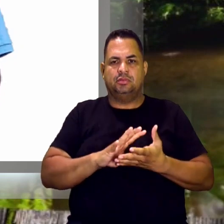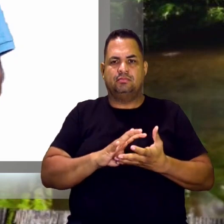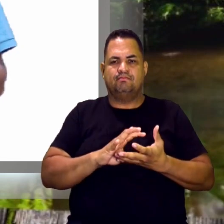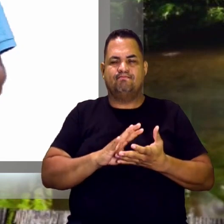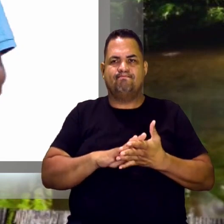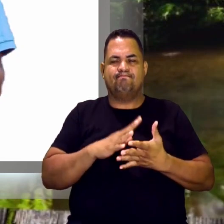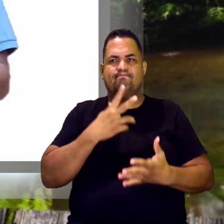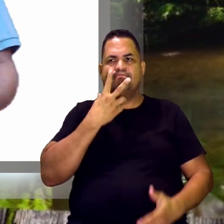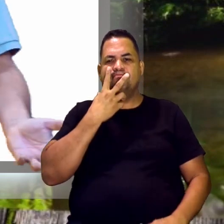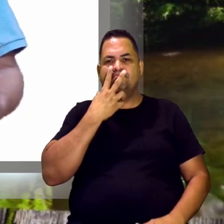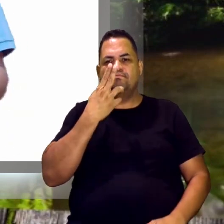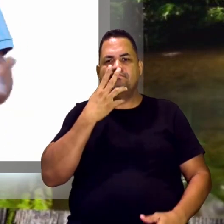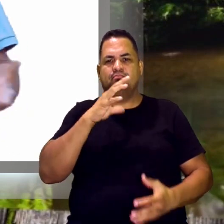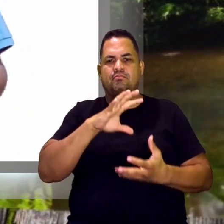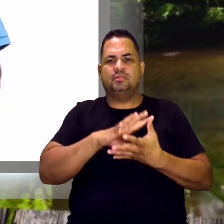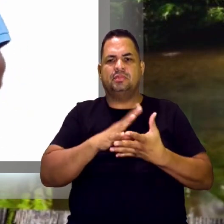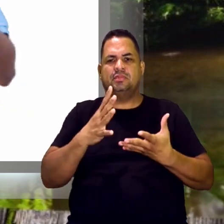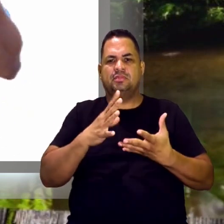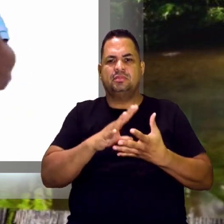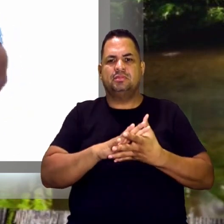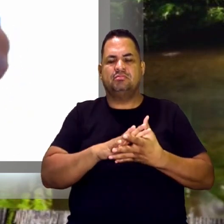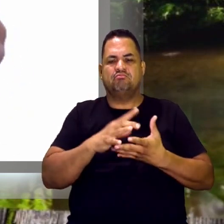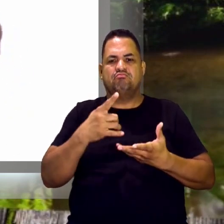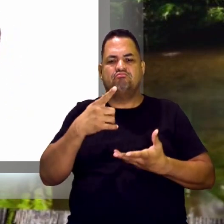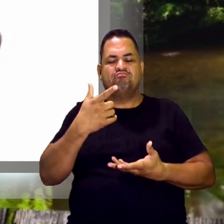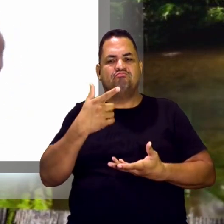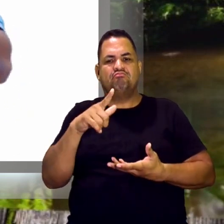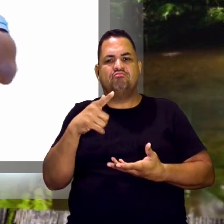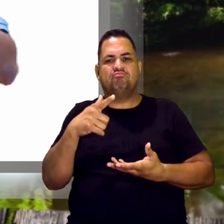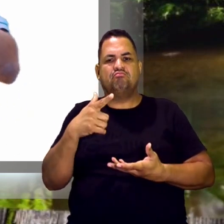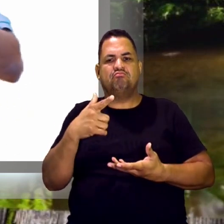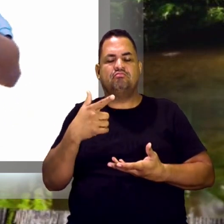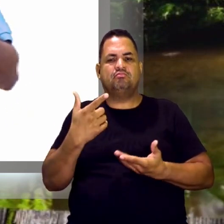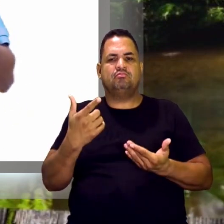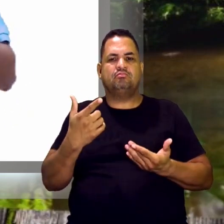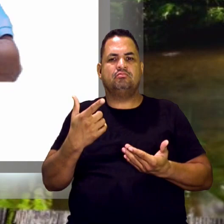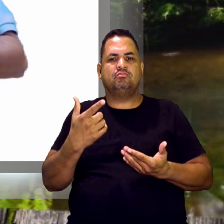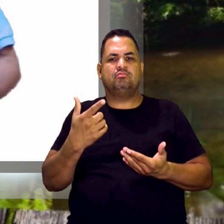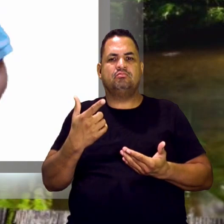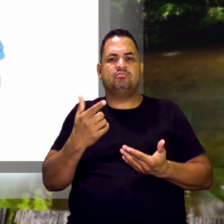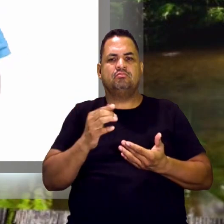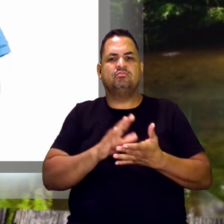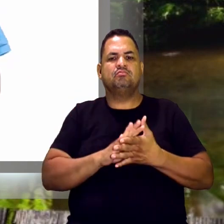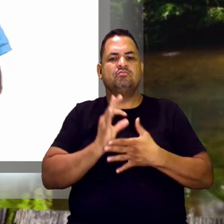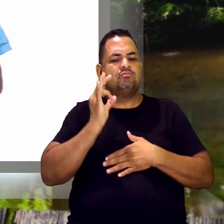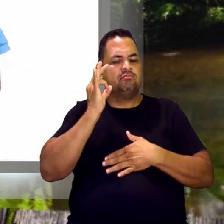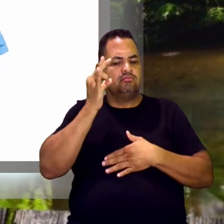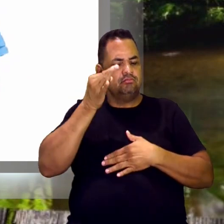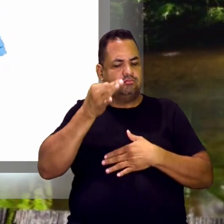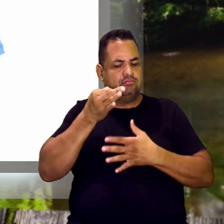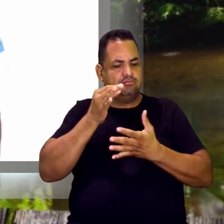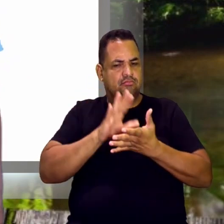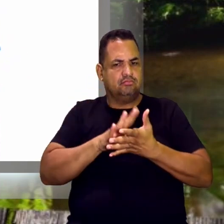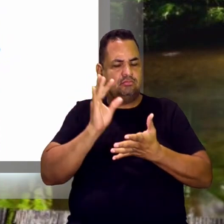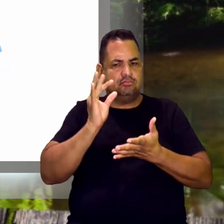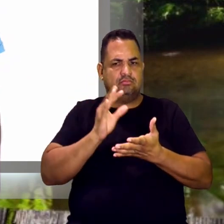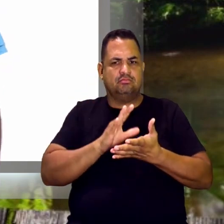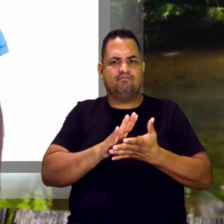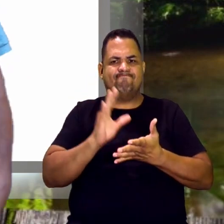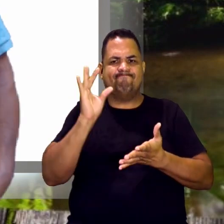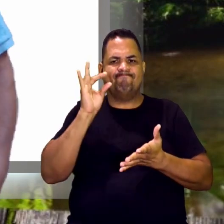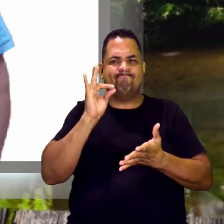virasse uma espécie de bola de plasma. Você não vai ter algo concreto no seu organismo. É como você pegar